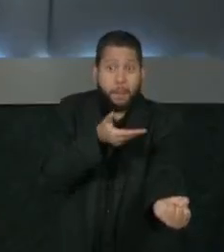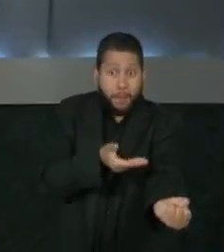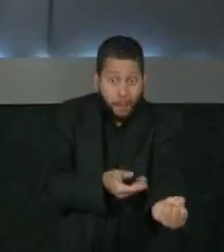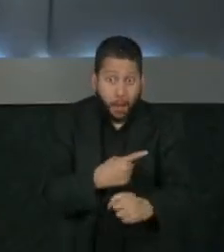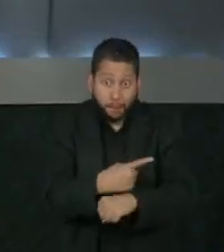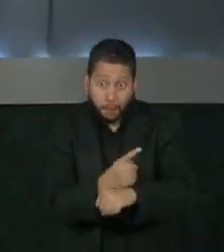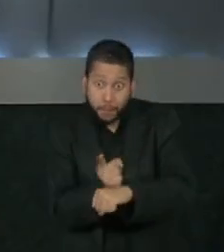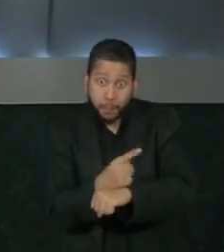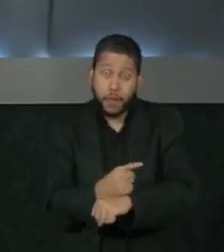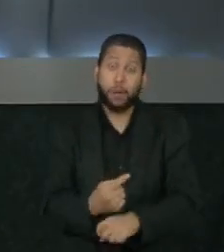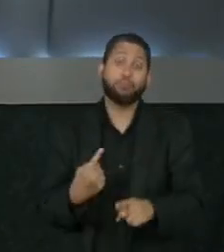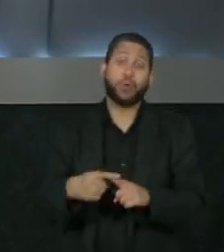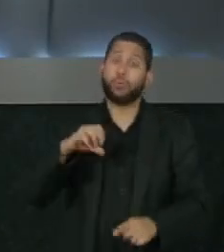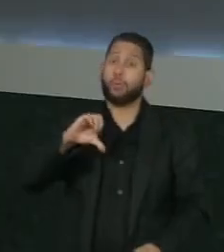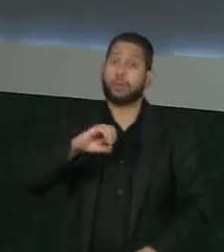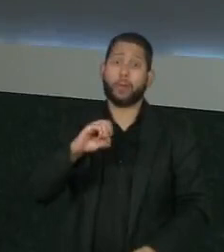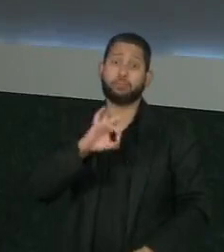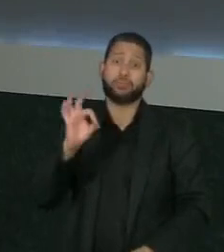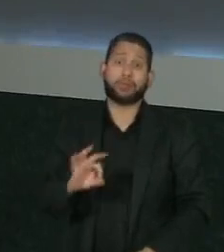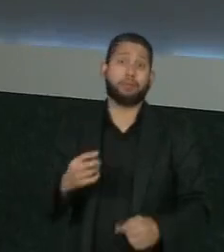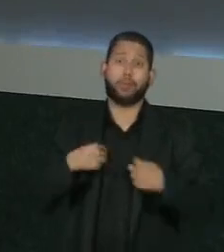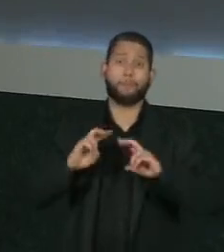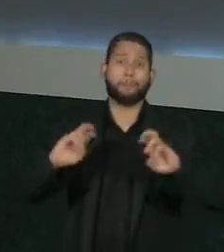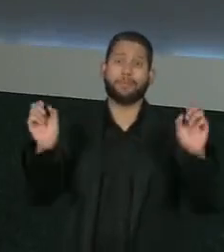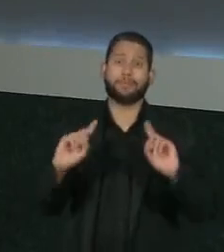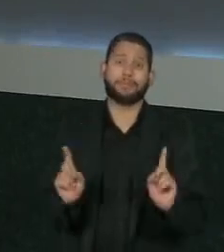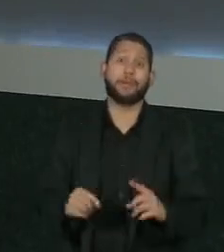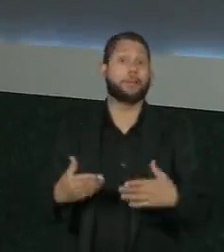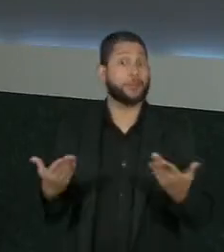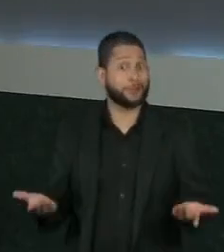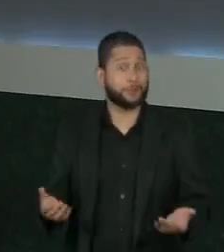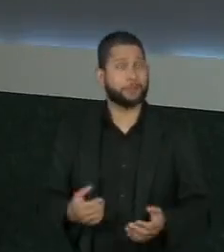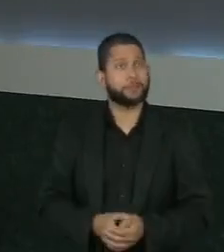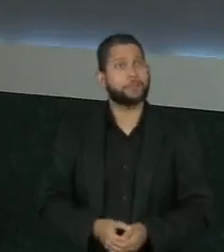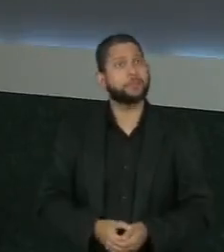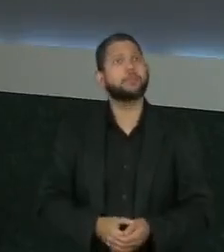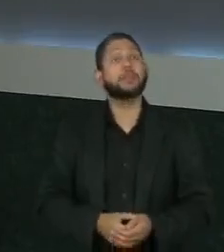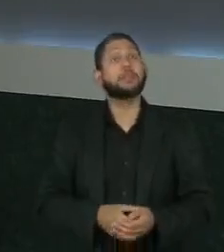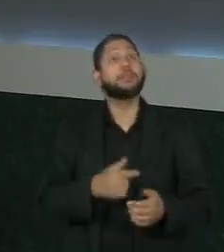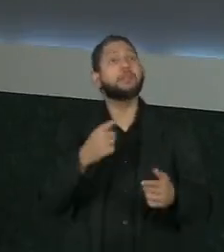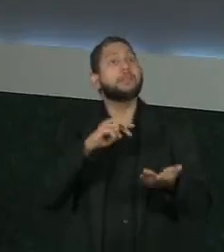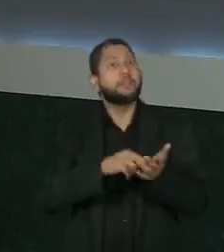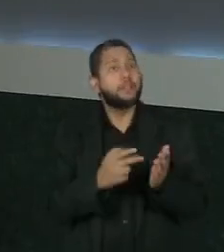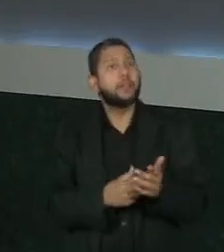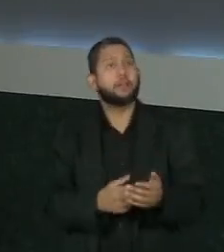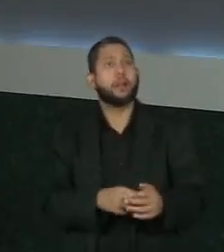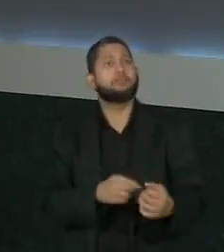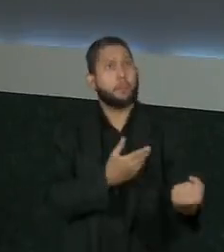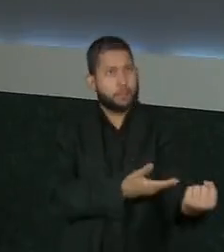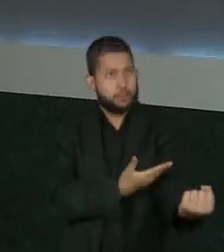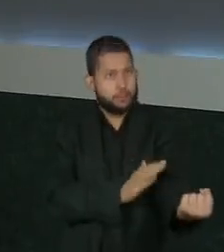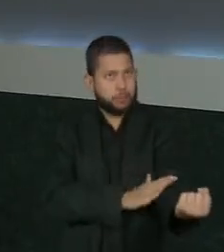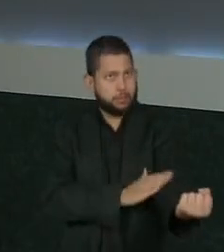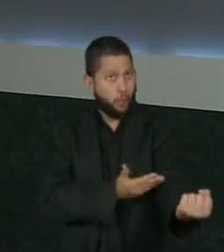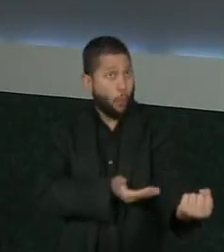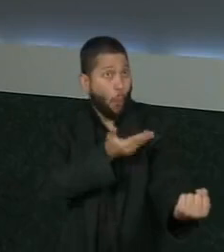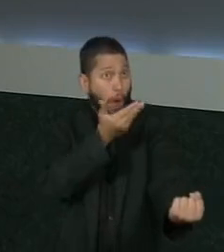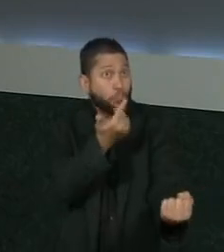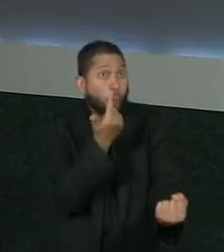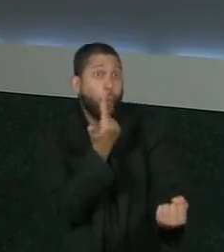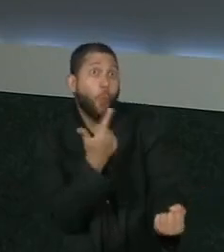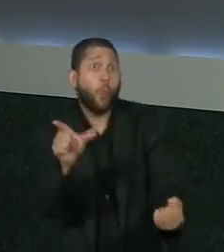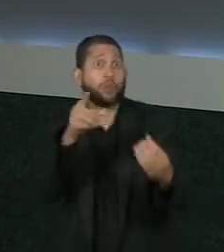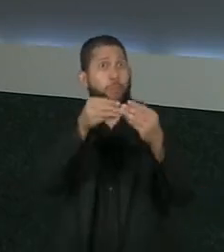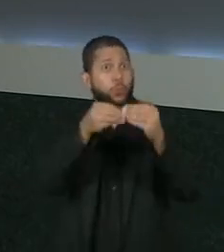com a sua pressão muito alterada. Doutor, esse é um quadro que tem desdobramentos para outras áreas, né? Não somente